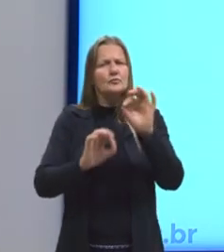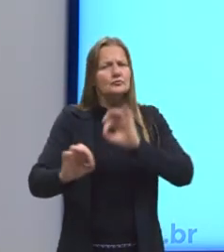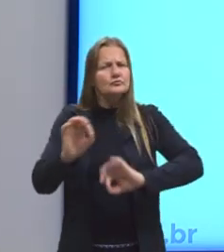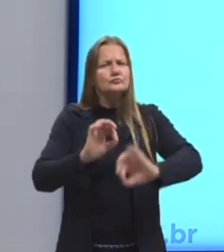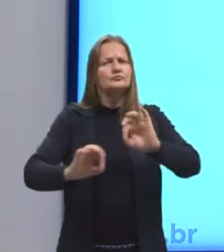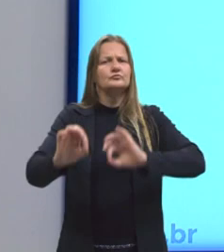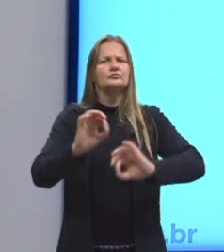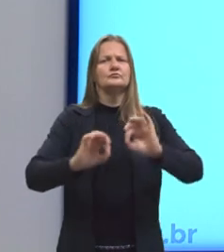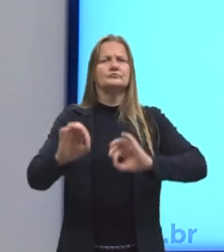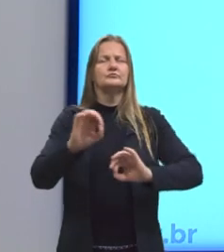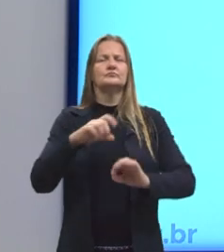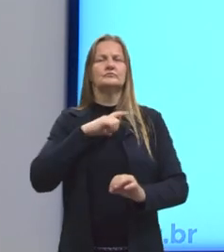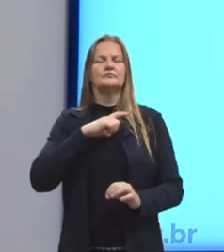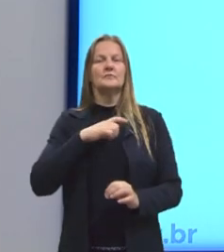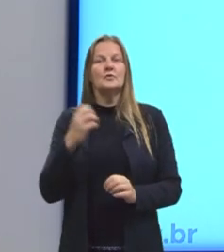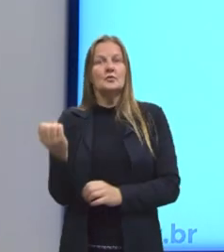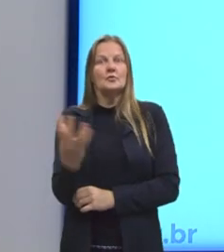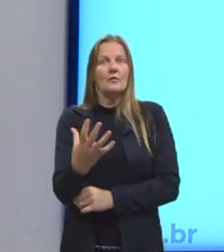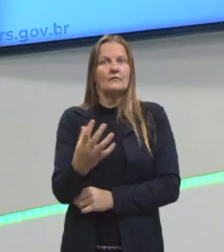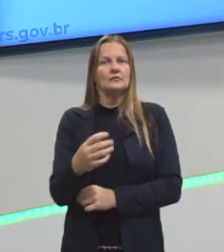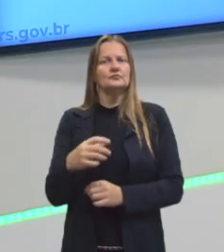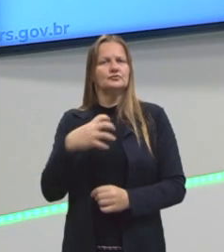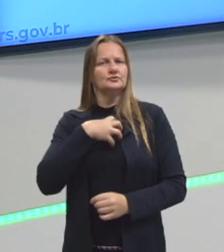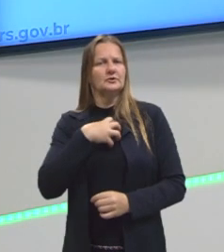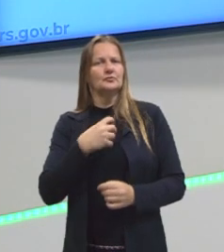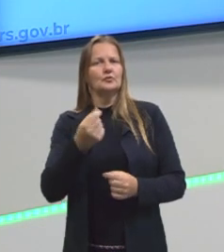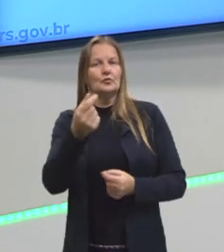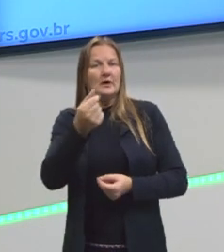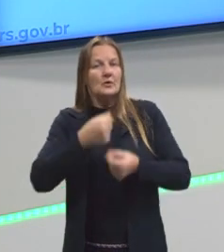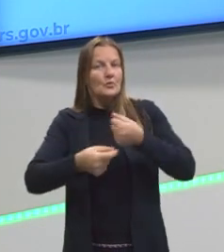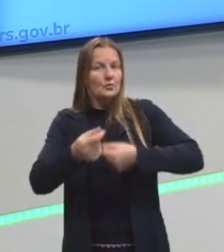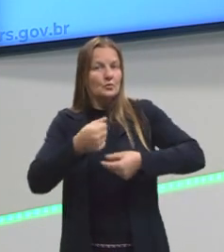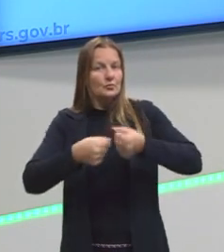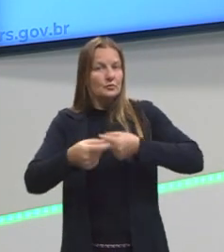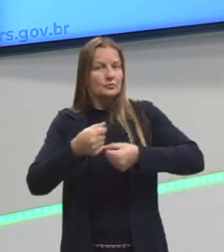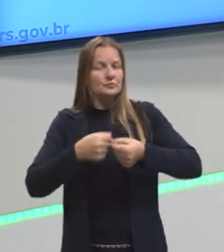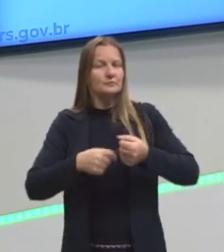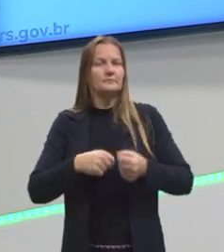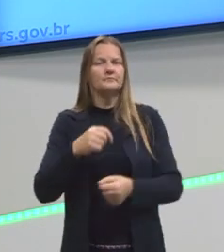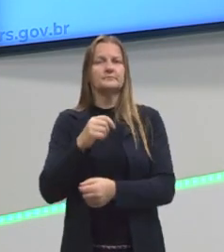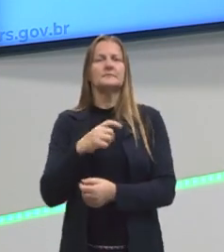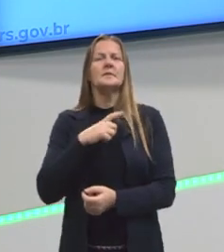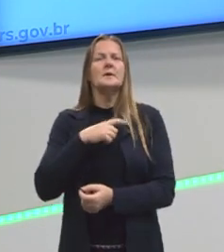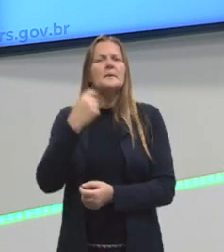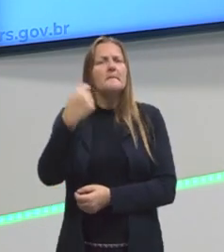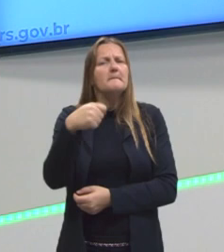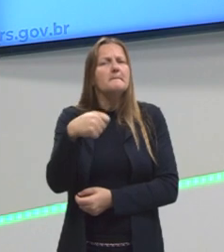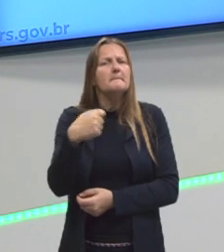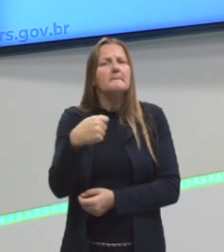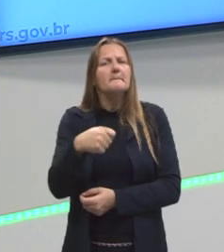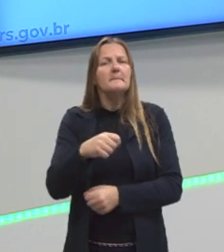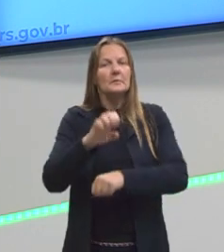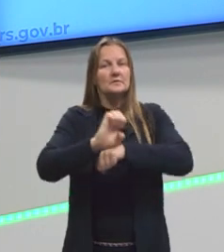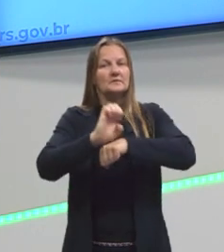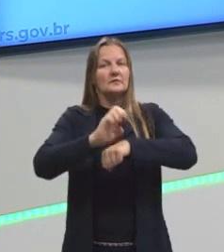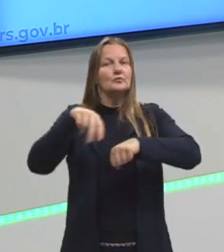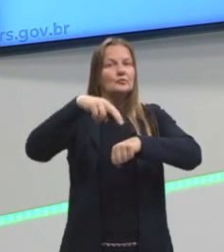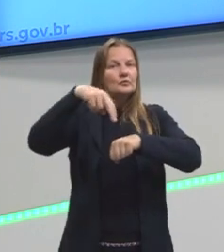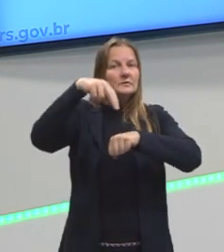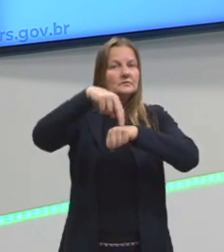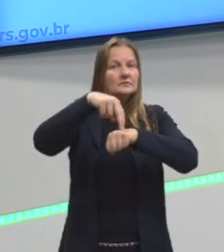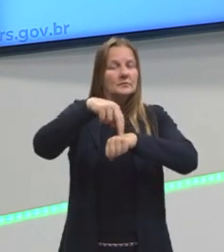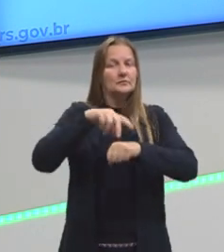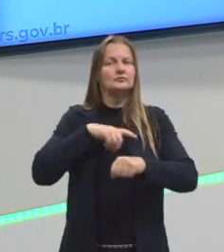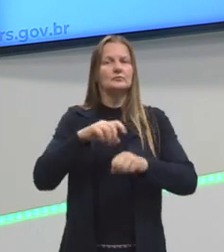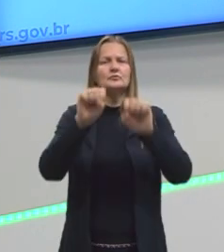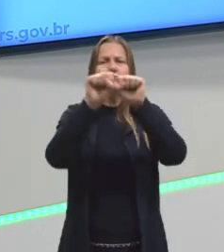né é uma nova forma de Economia os Burgos precisam do Estado Nacional e não